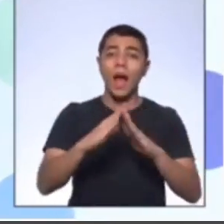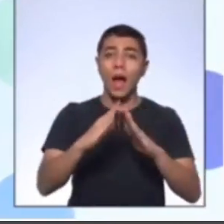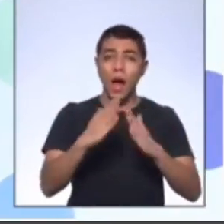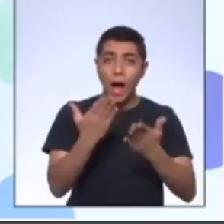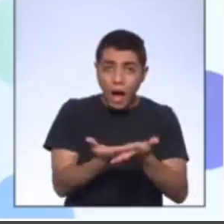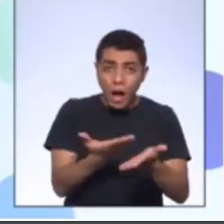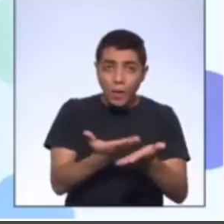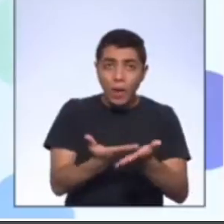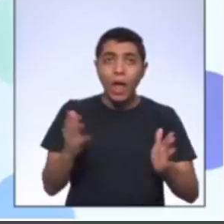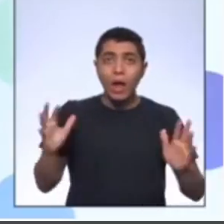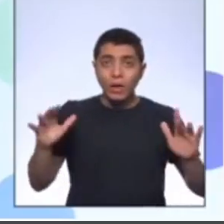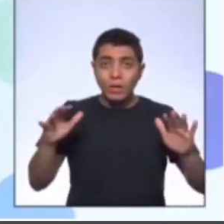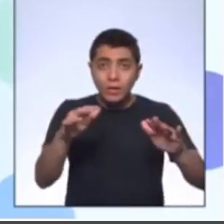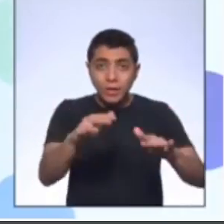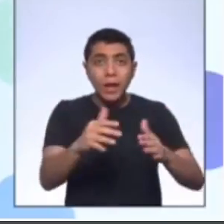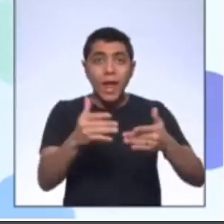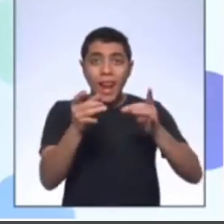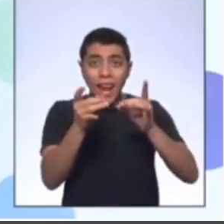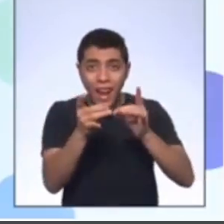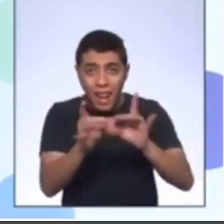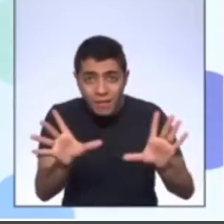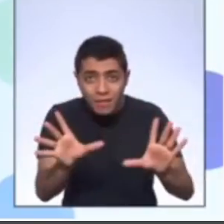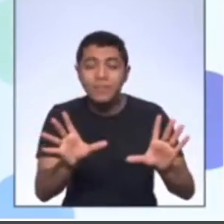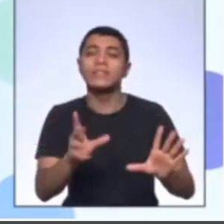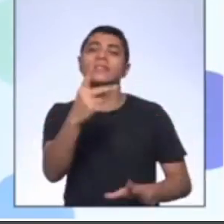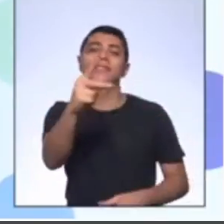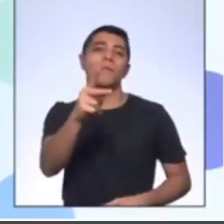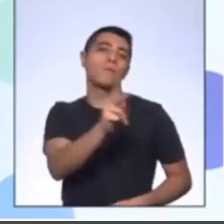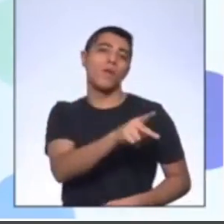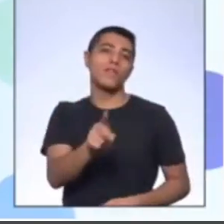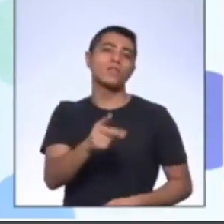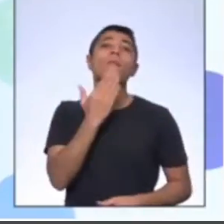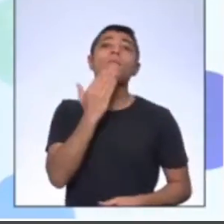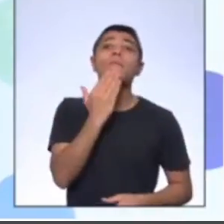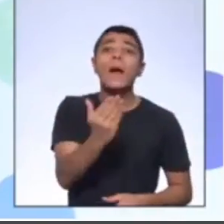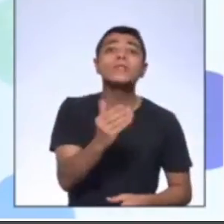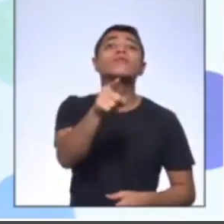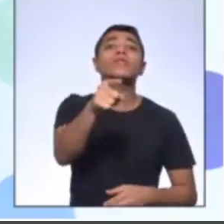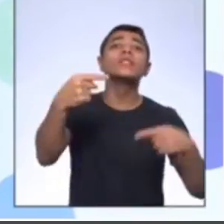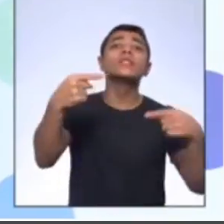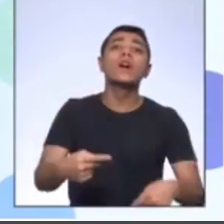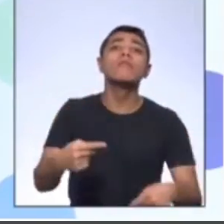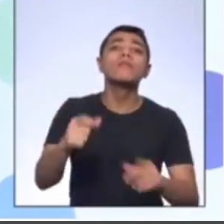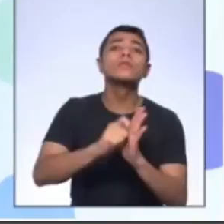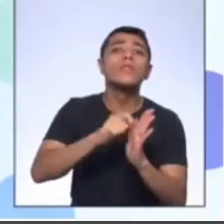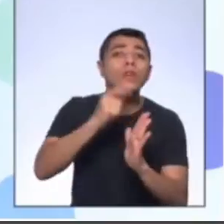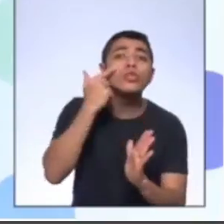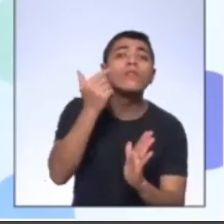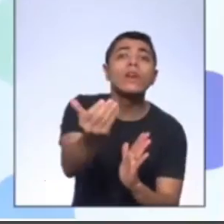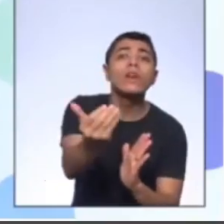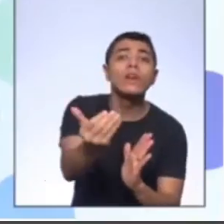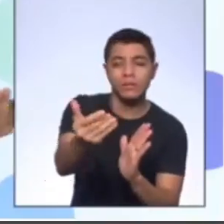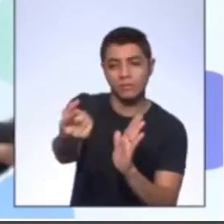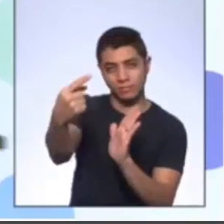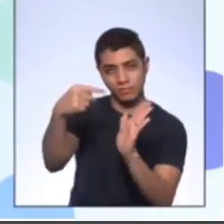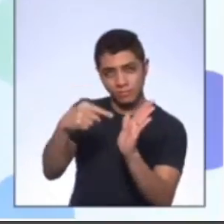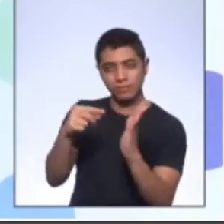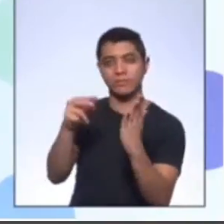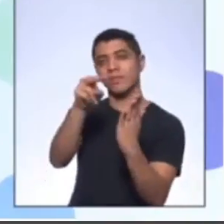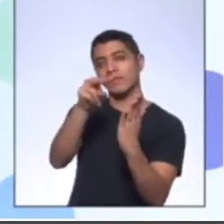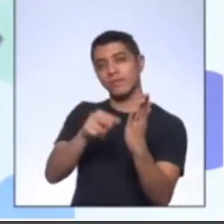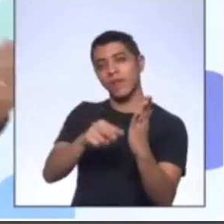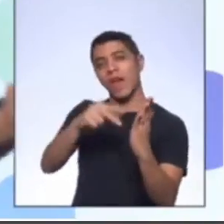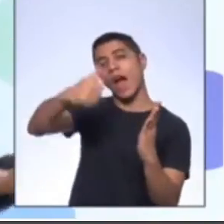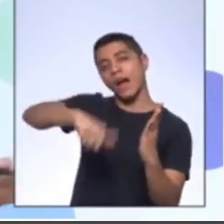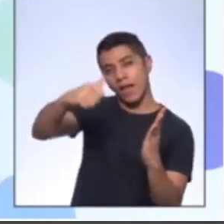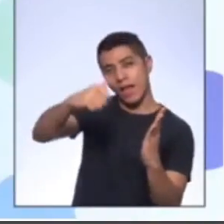poder estar solicitando esse material com mais uma fonte de avaliação do processo de ensino-aprendizagem